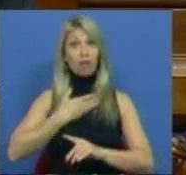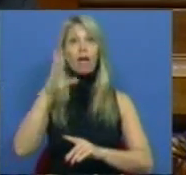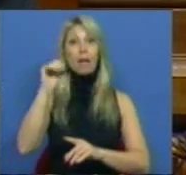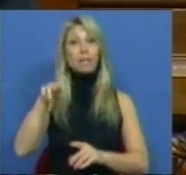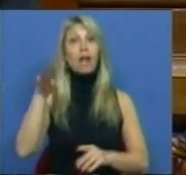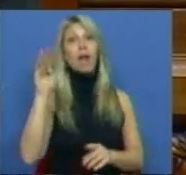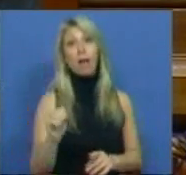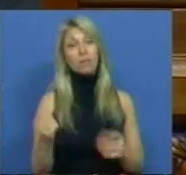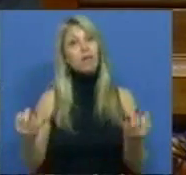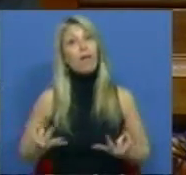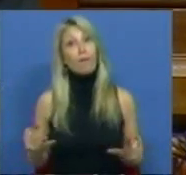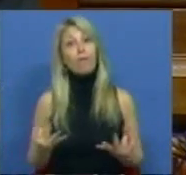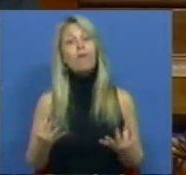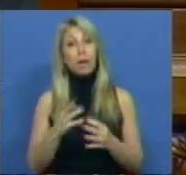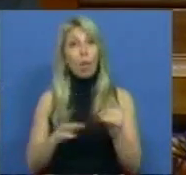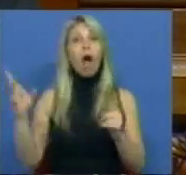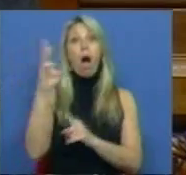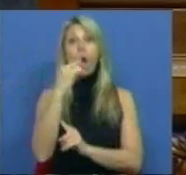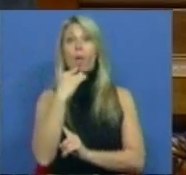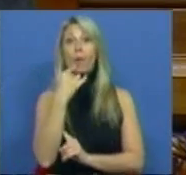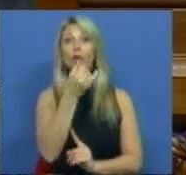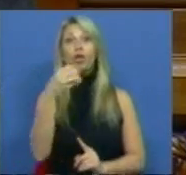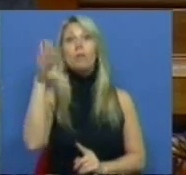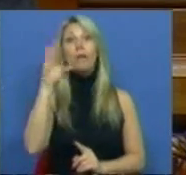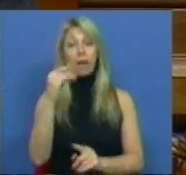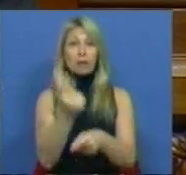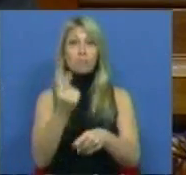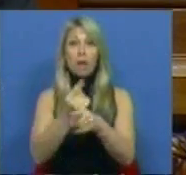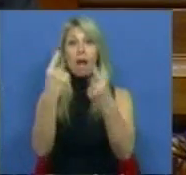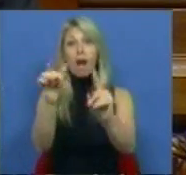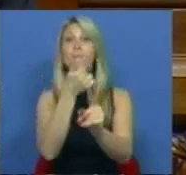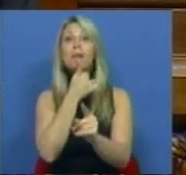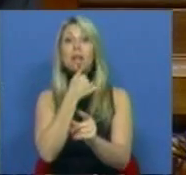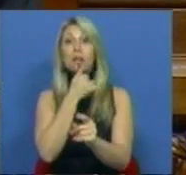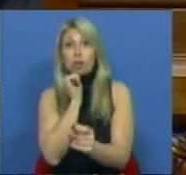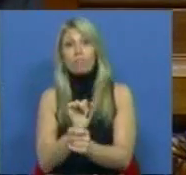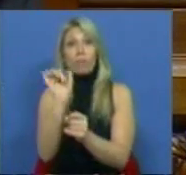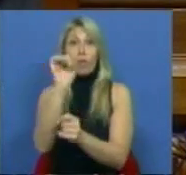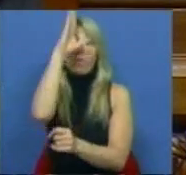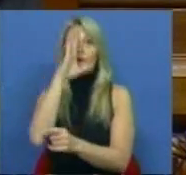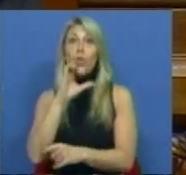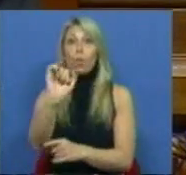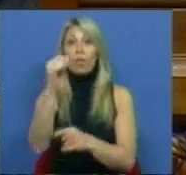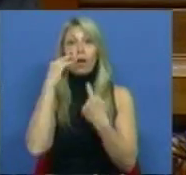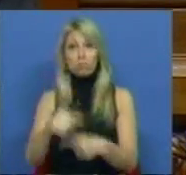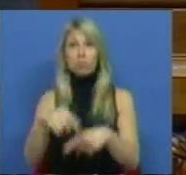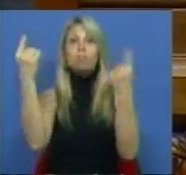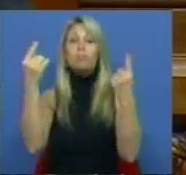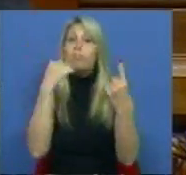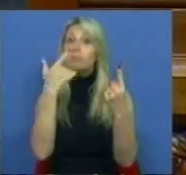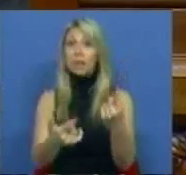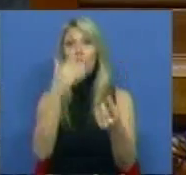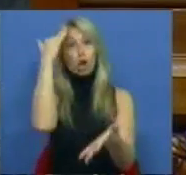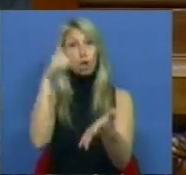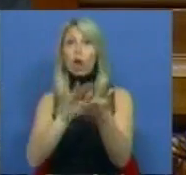cresceu muito em 2010, apesar das medidas tomadas pelo Governo, anunciadas para obter o